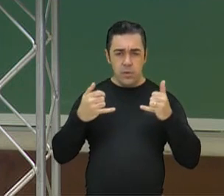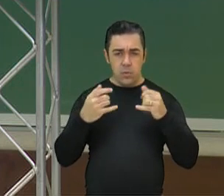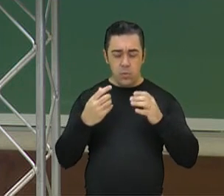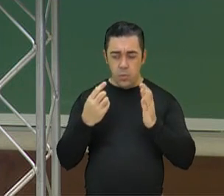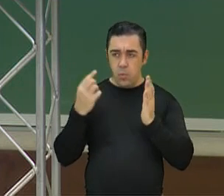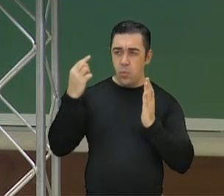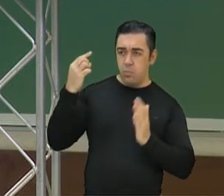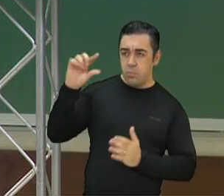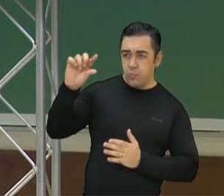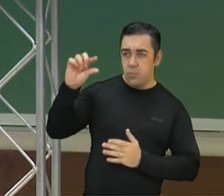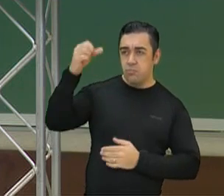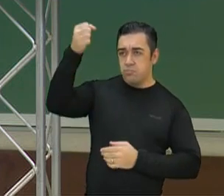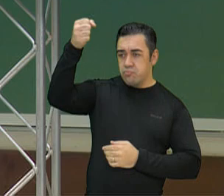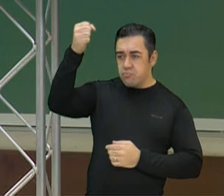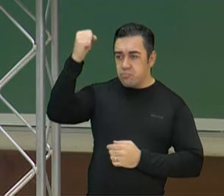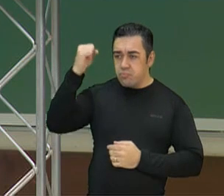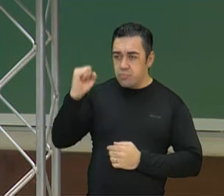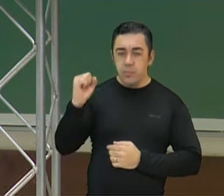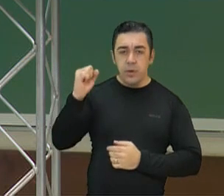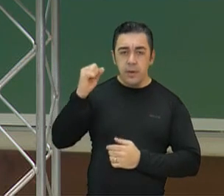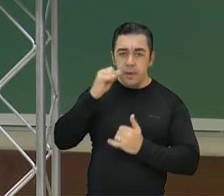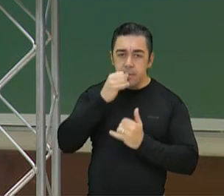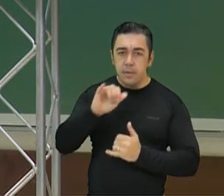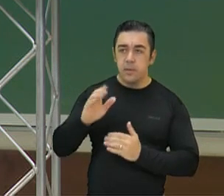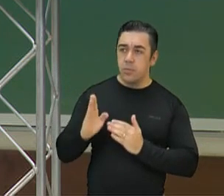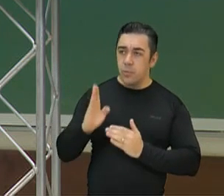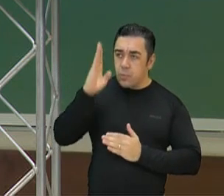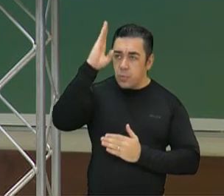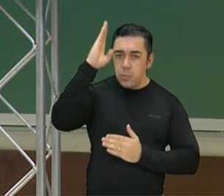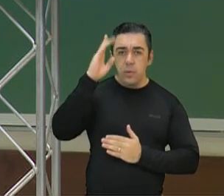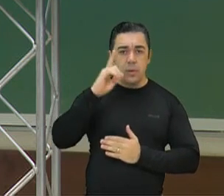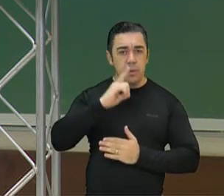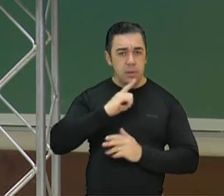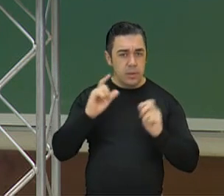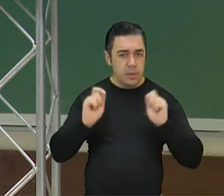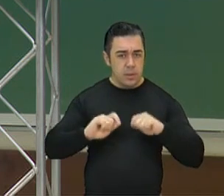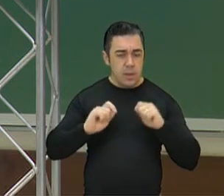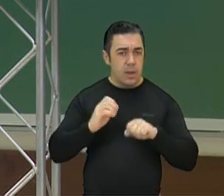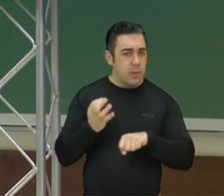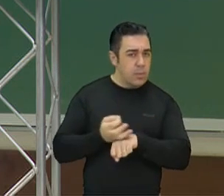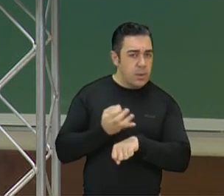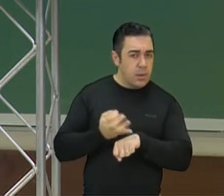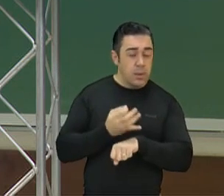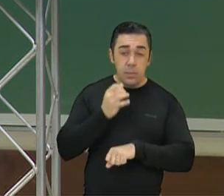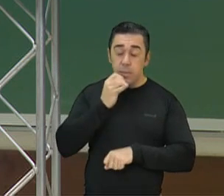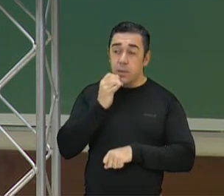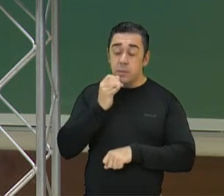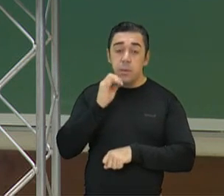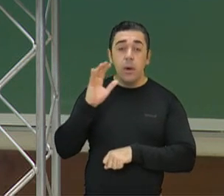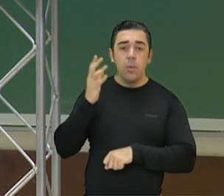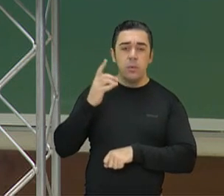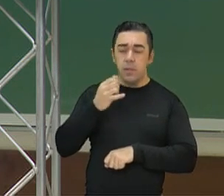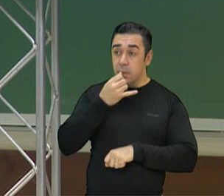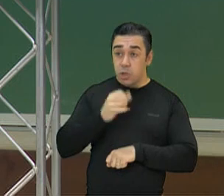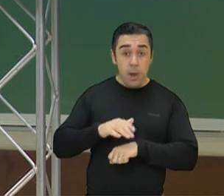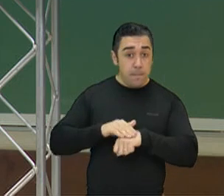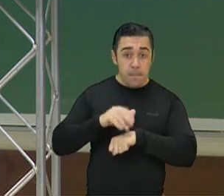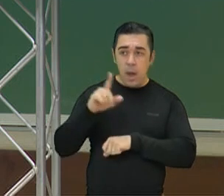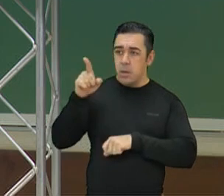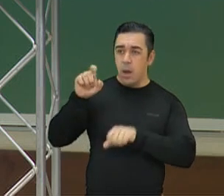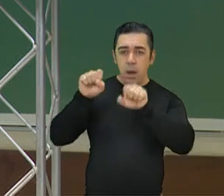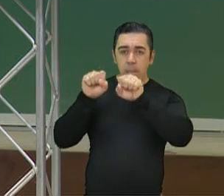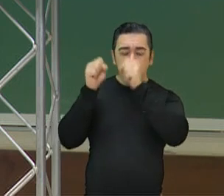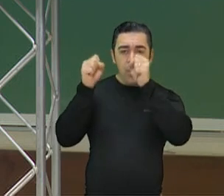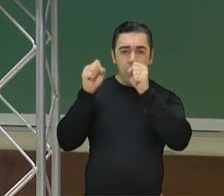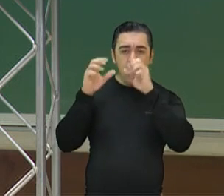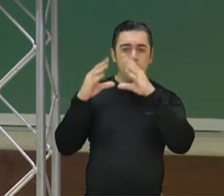é feito, a resistência dele é feita para sobrecarregar, né? No caso, ela